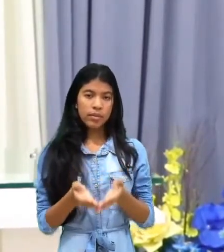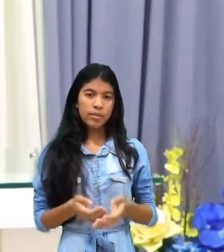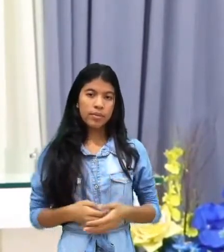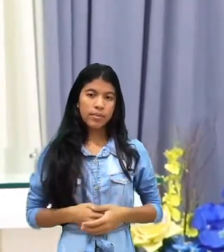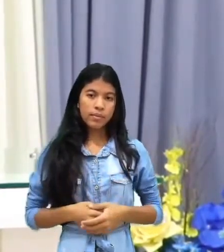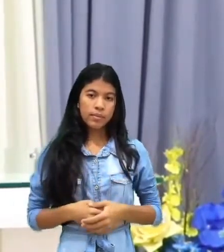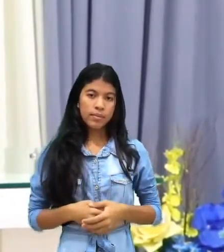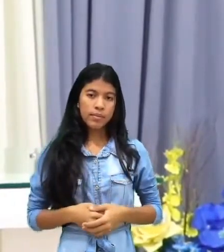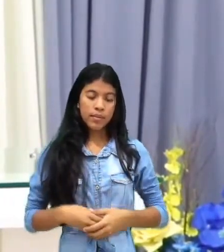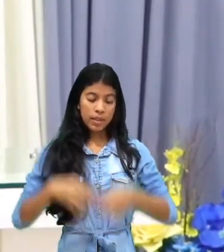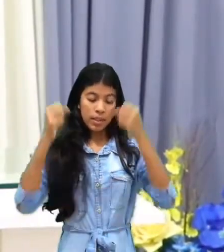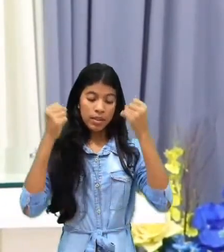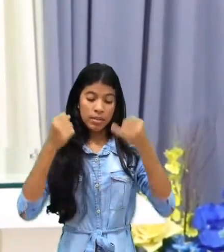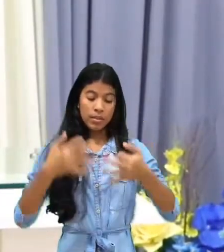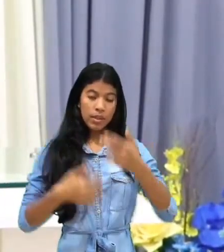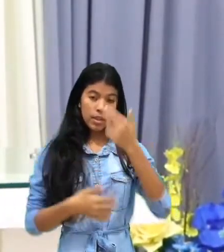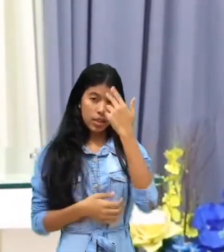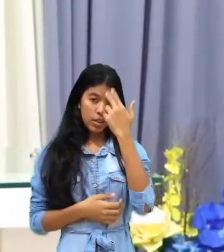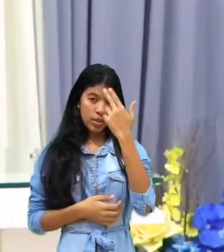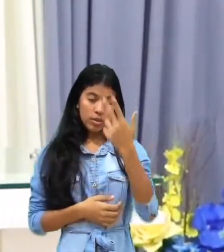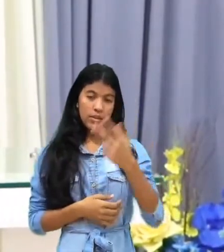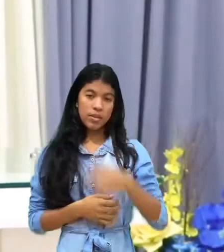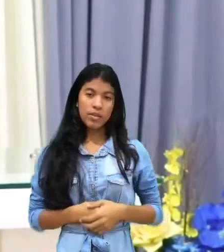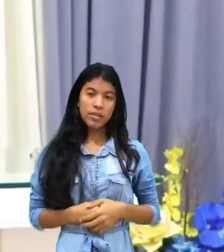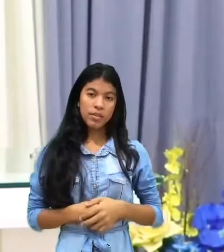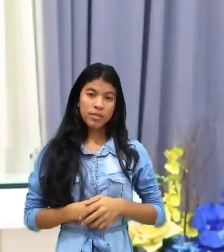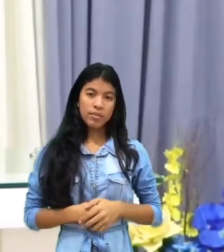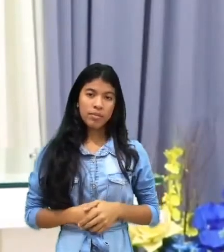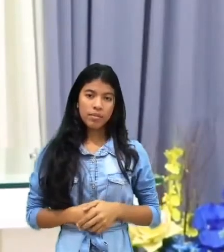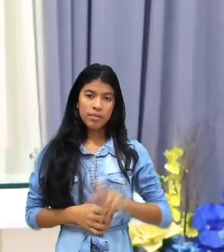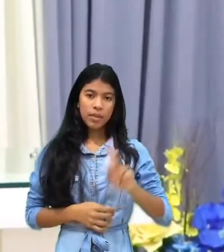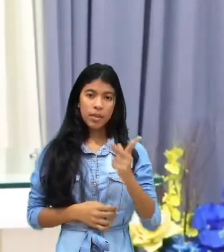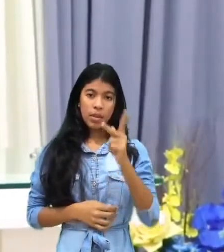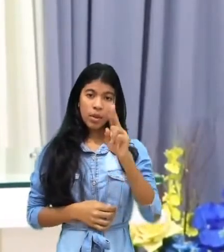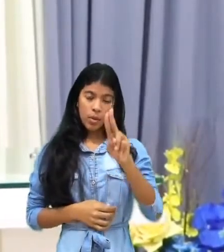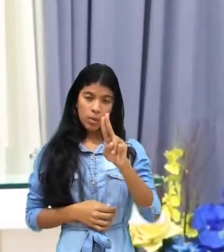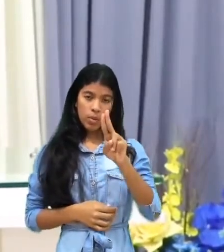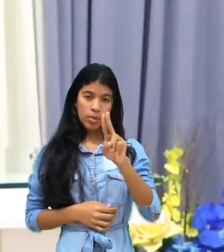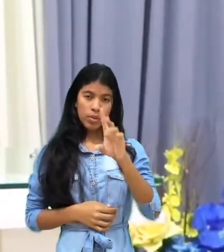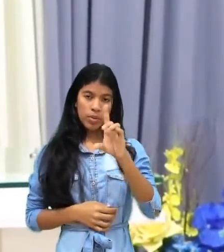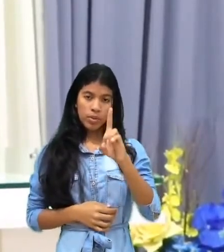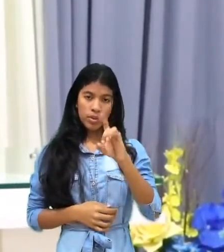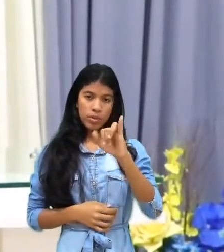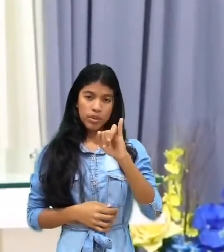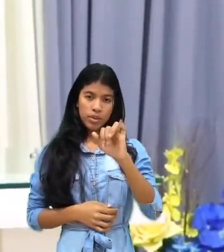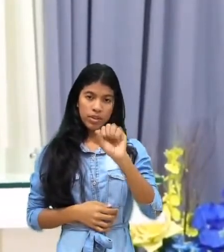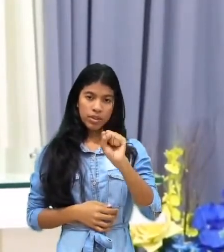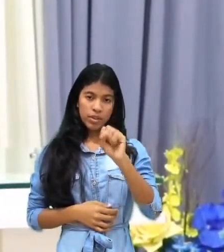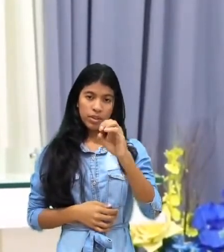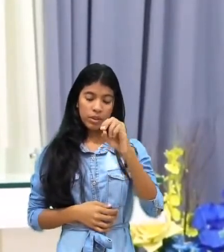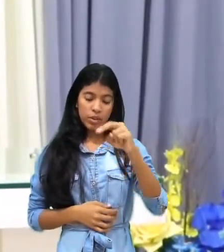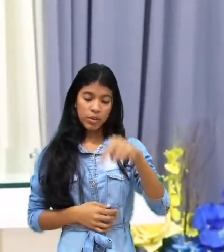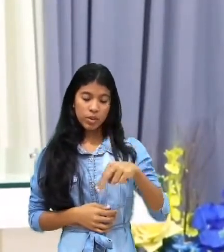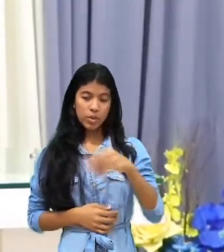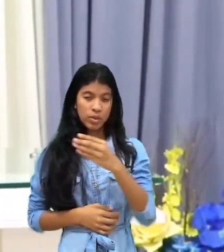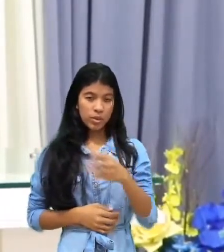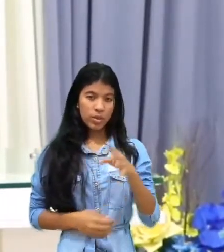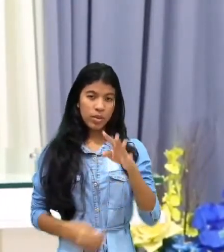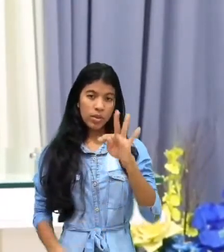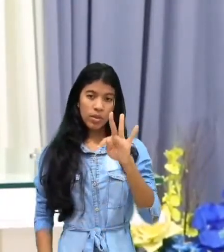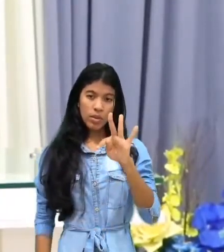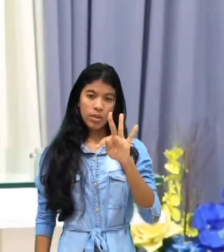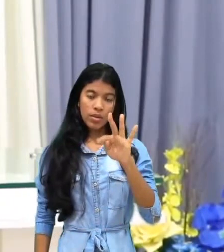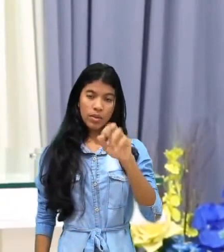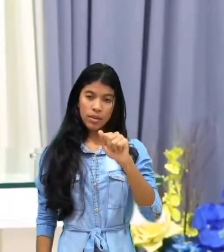que narra a história de Hudson Taylor. Foi um missionário inglês que foi para a China. O título é Hudson Taylor, Uma Vida